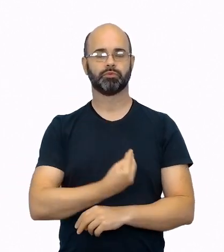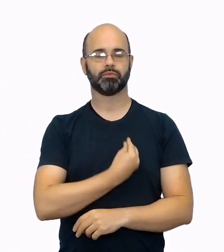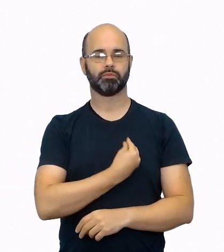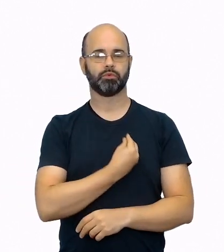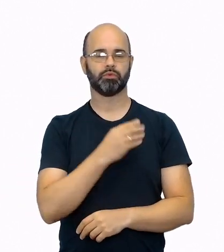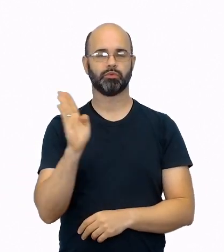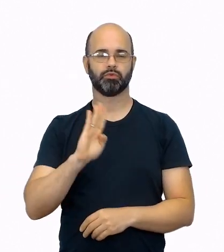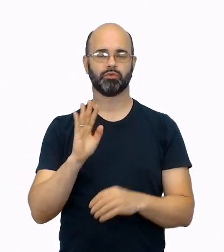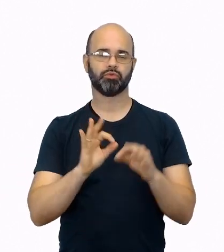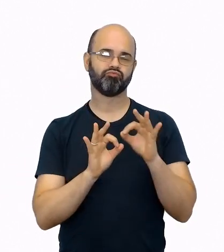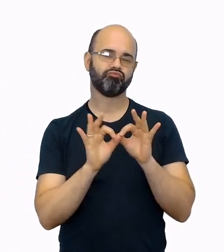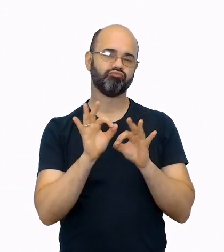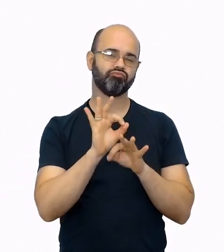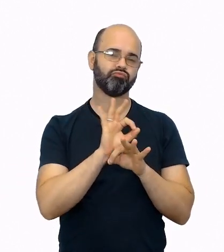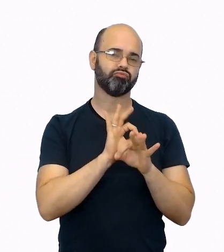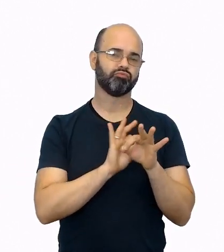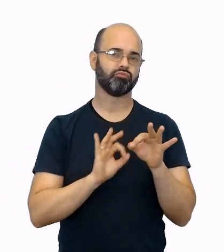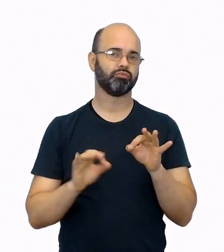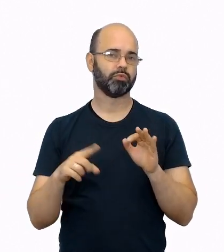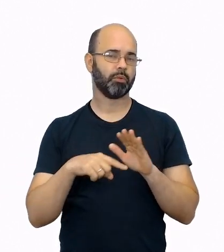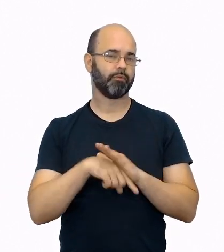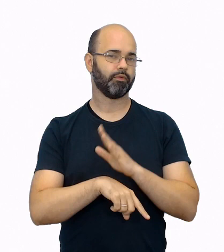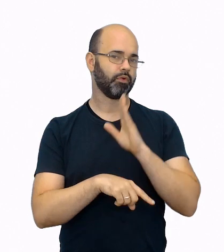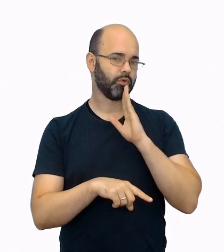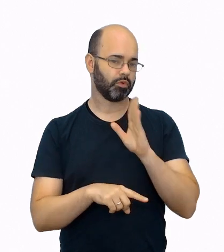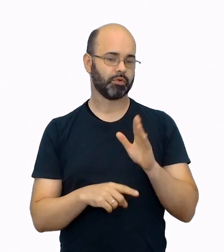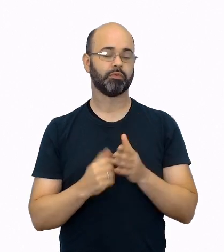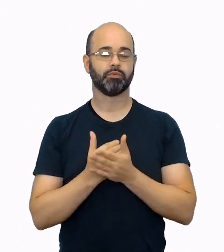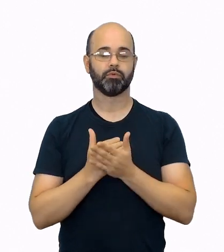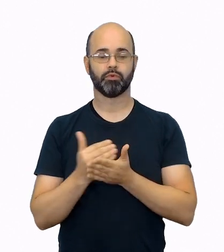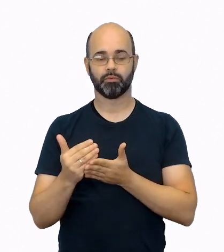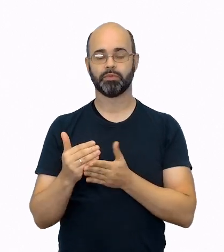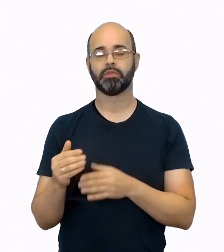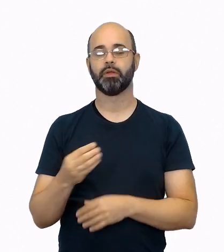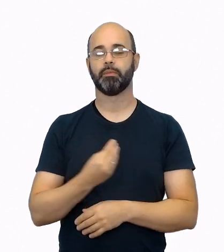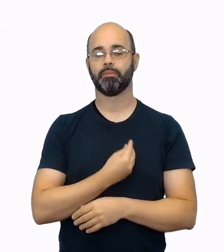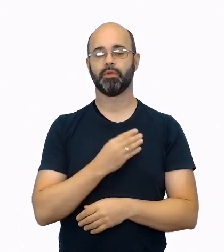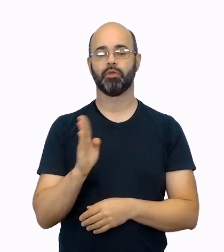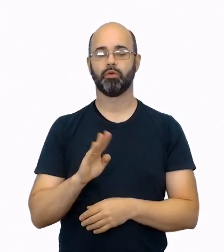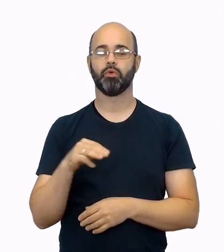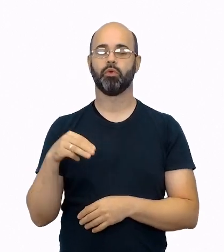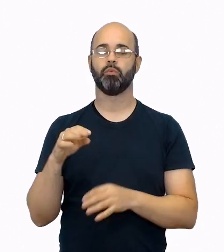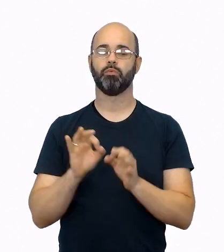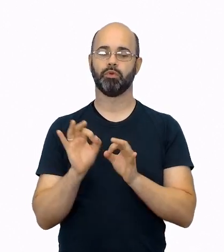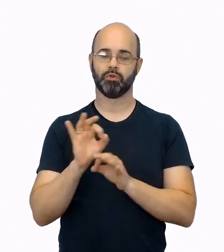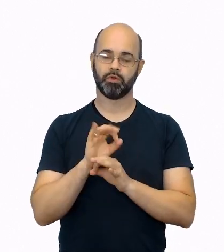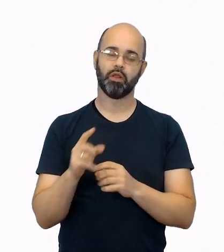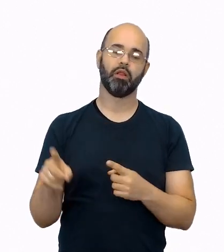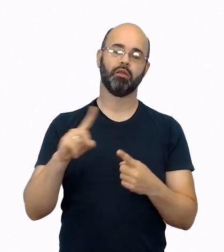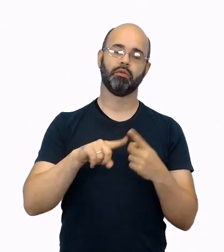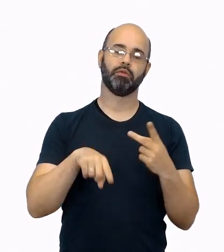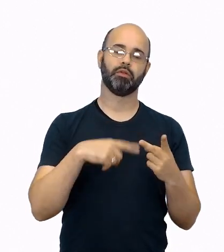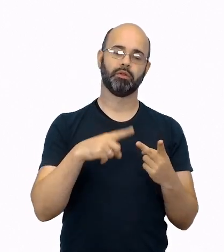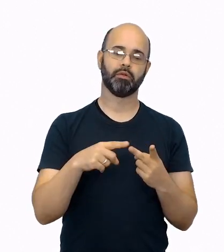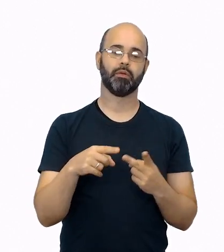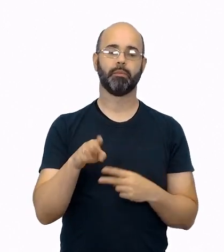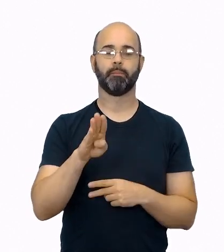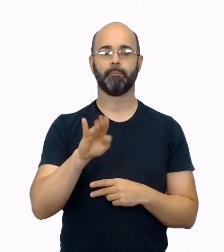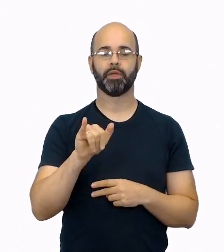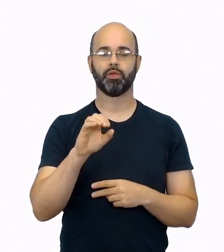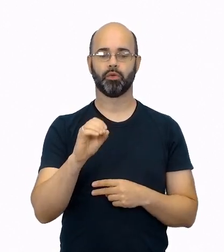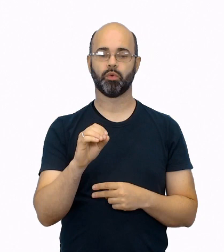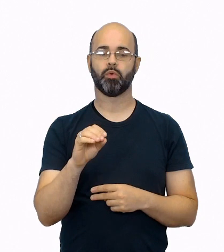molecular, perpassando, né, pelo estudo da biotecnologia e finalizando com